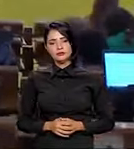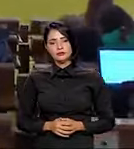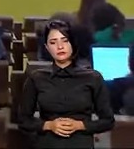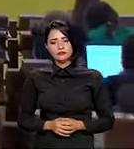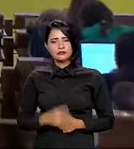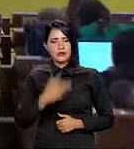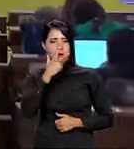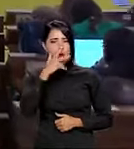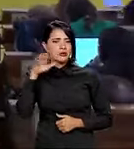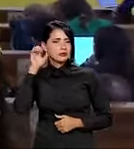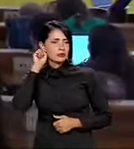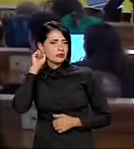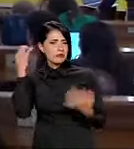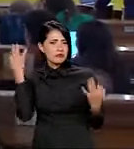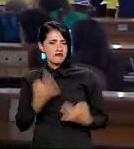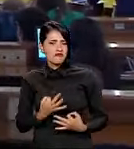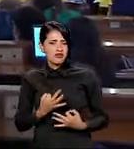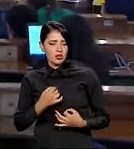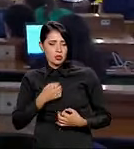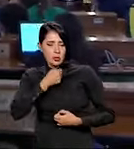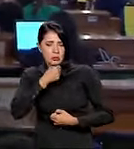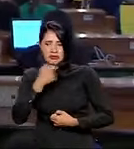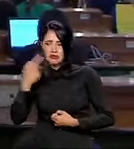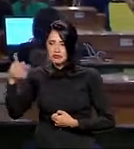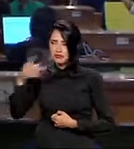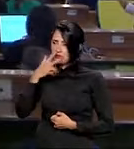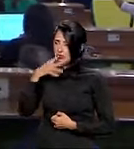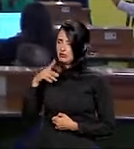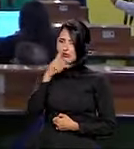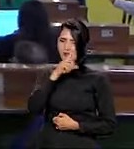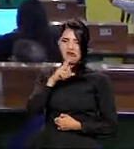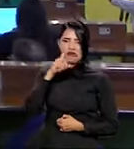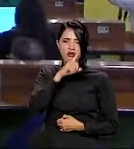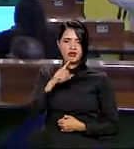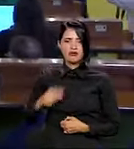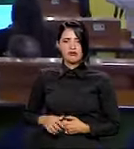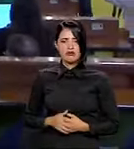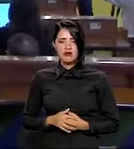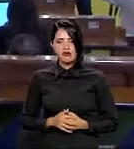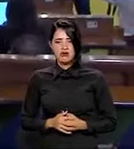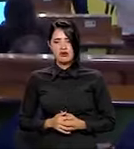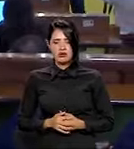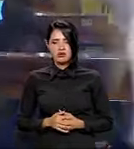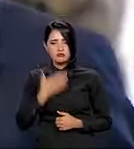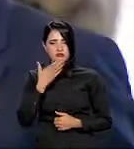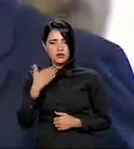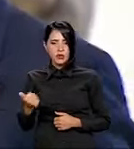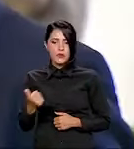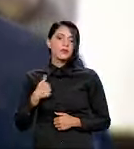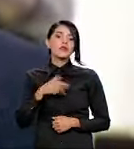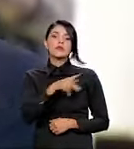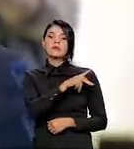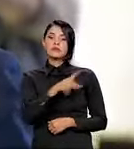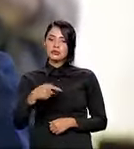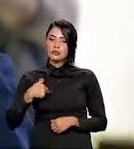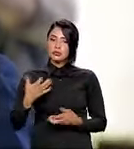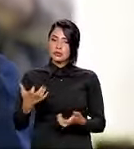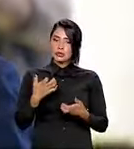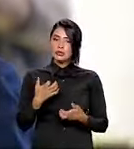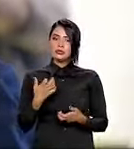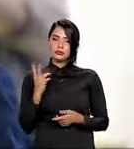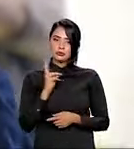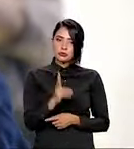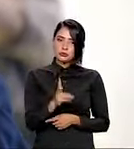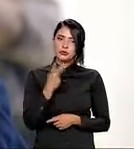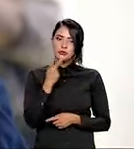Eu acho que o meu som está perfeito, mas o de vocês... Vou tentar colocar... Está melhor? Está certo. Presidente, eu queria insistir um